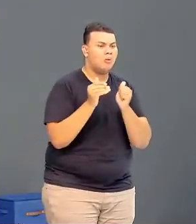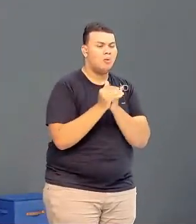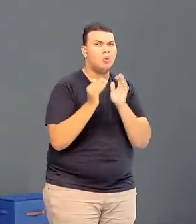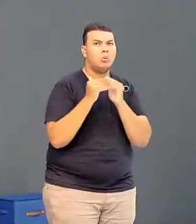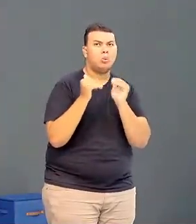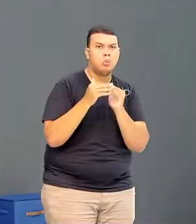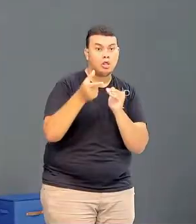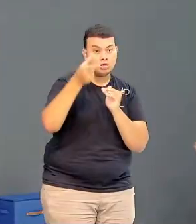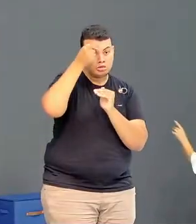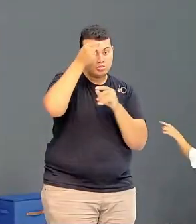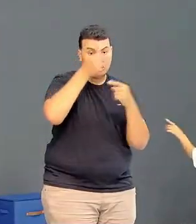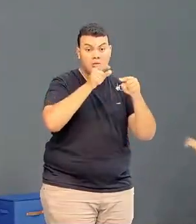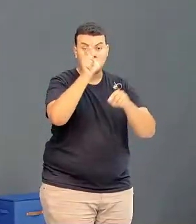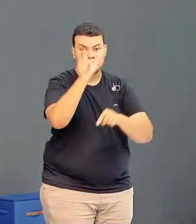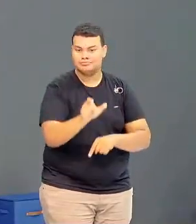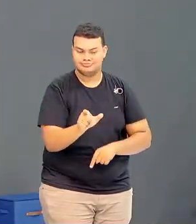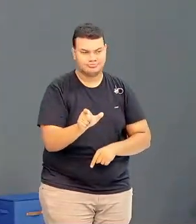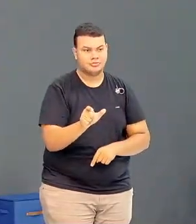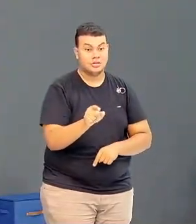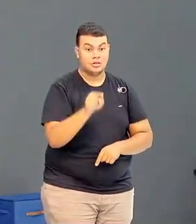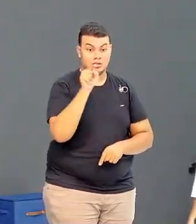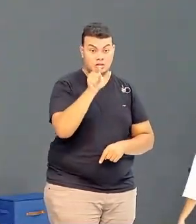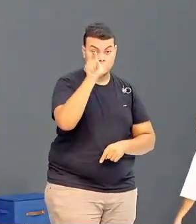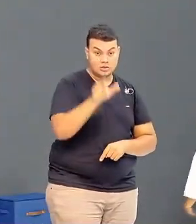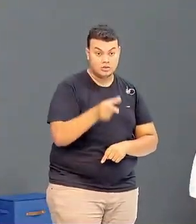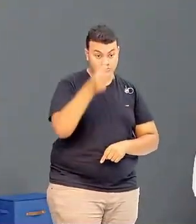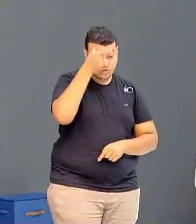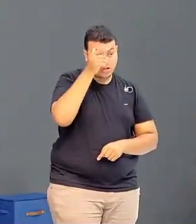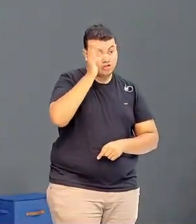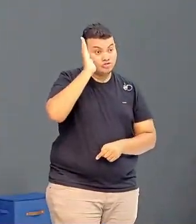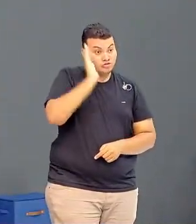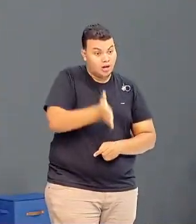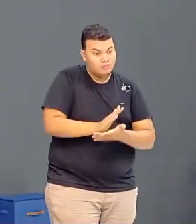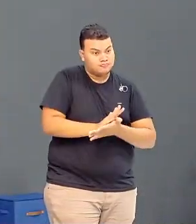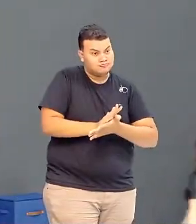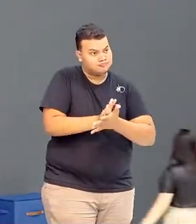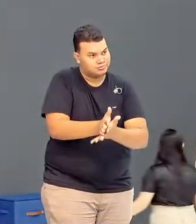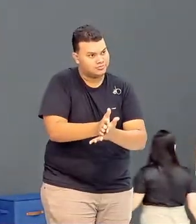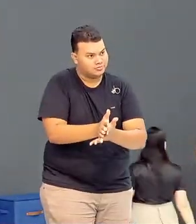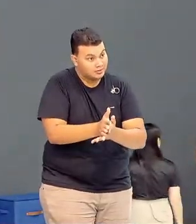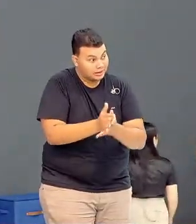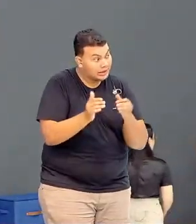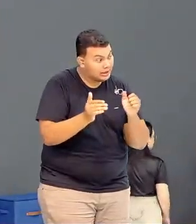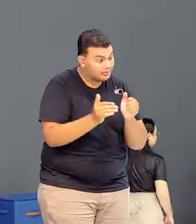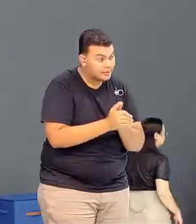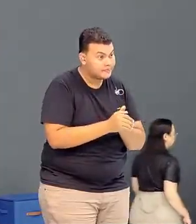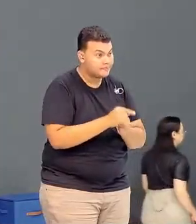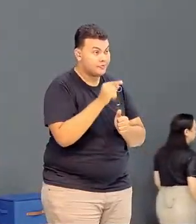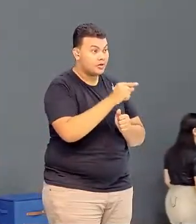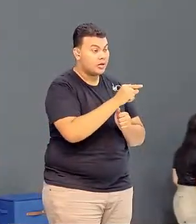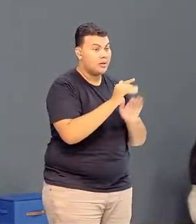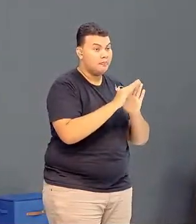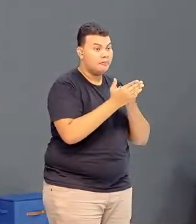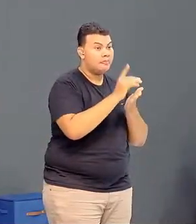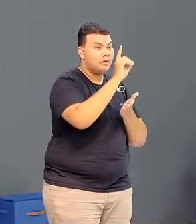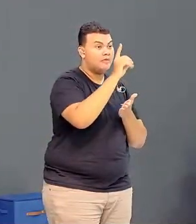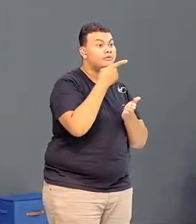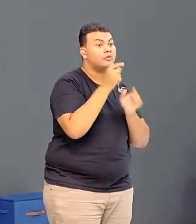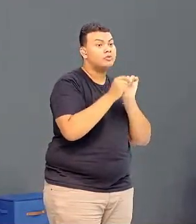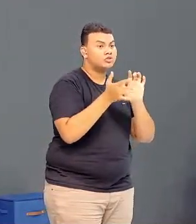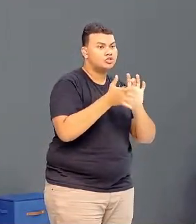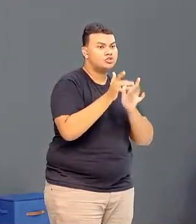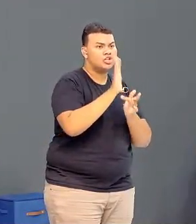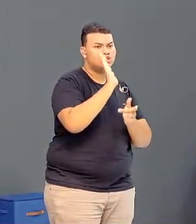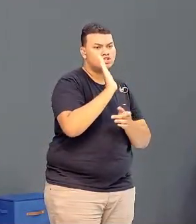seja destruído. Entenda isso, ele já foi destruído. Você pode dizer amém? A palavra do Senhor diz que Jesus